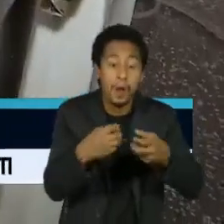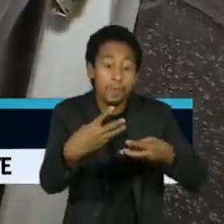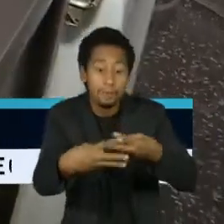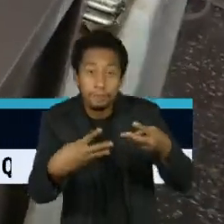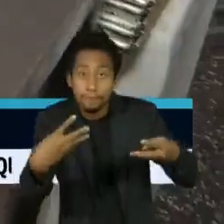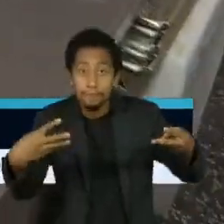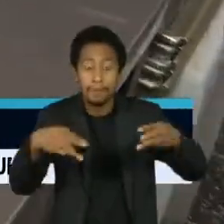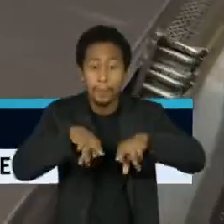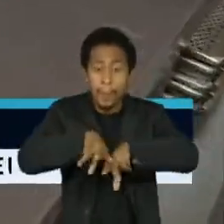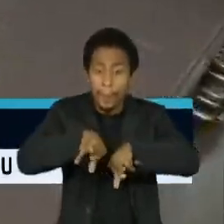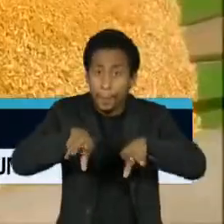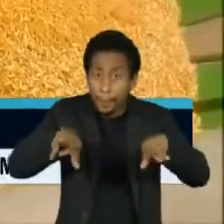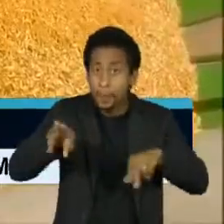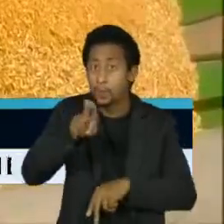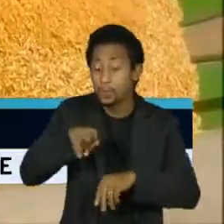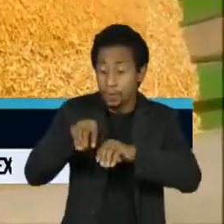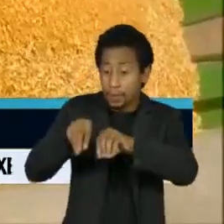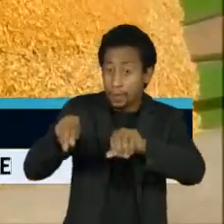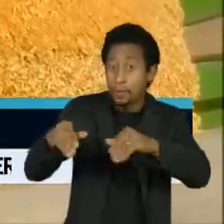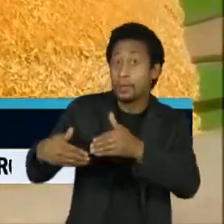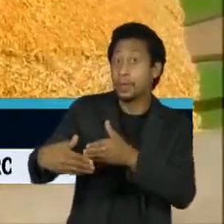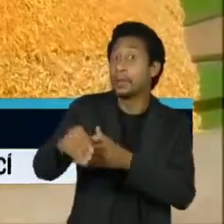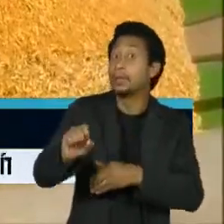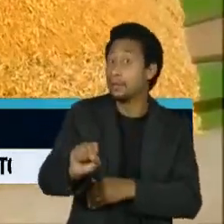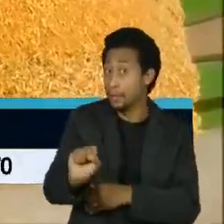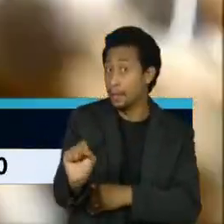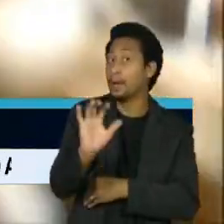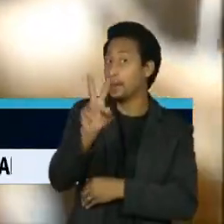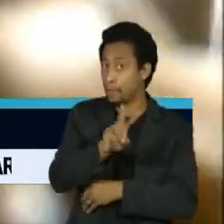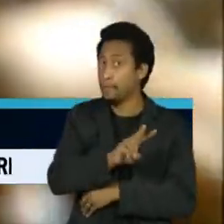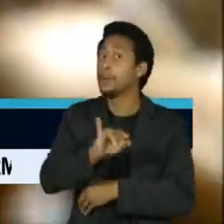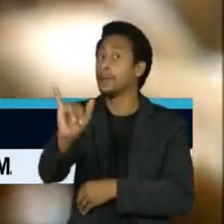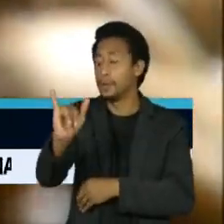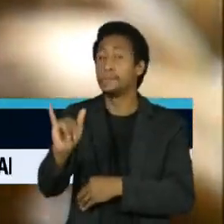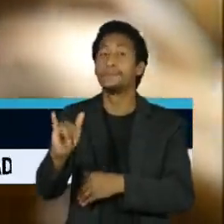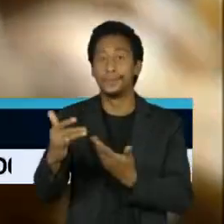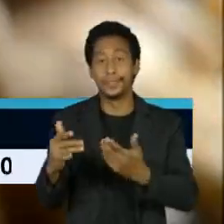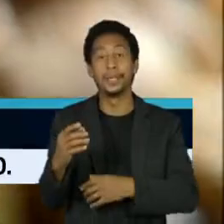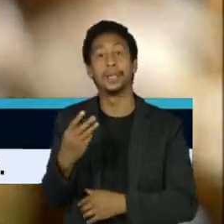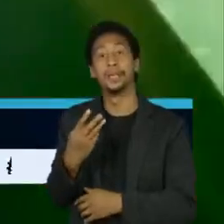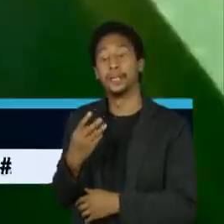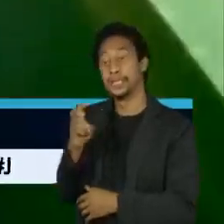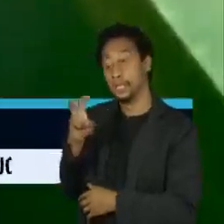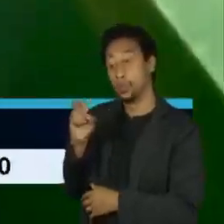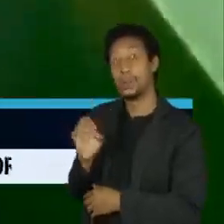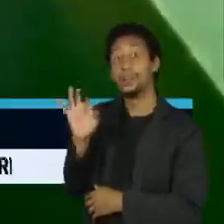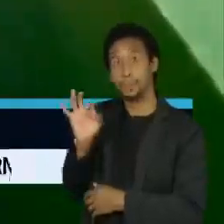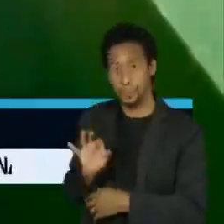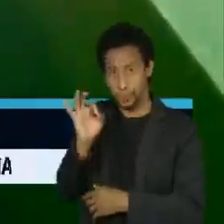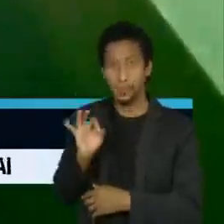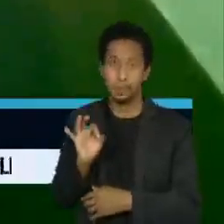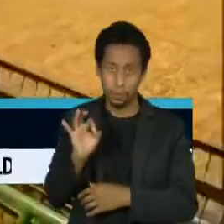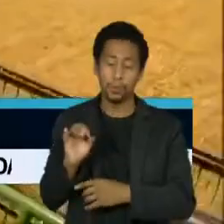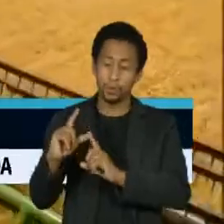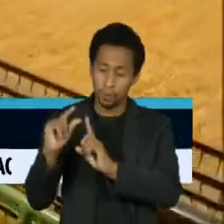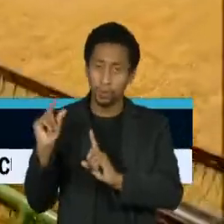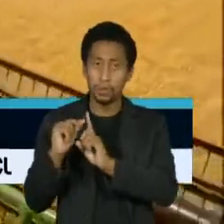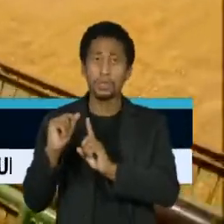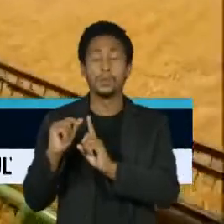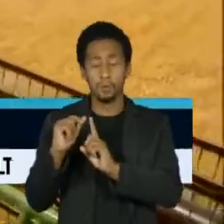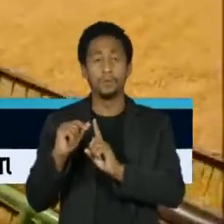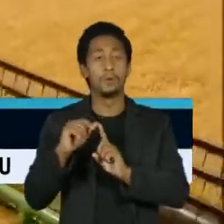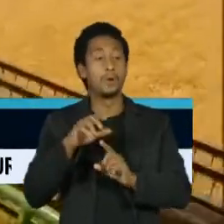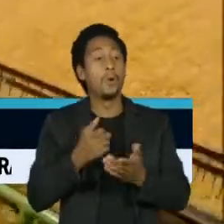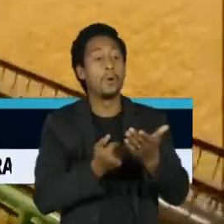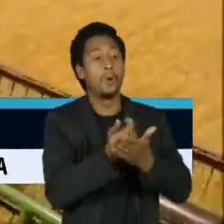trigo devem encarecer. Metade do grão consumido no Brasil vem de outros países, da Argentina principalmente.